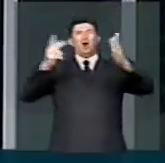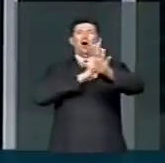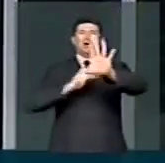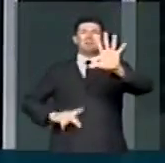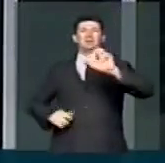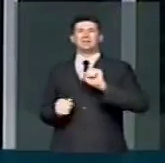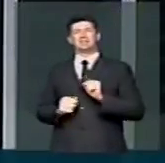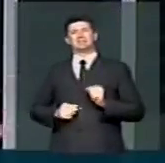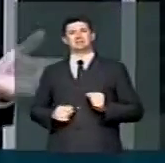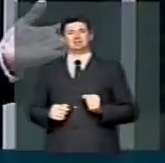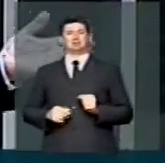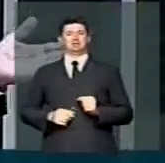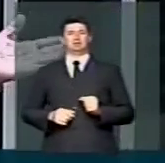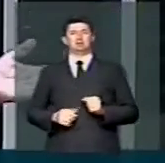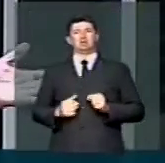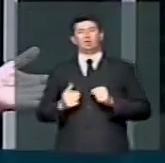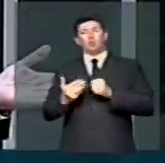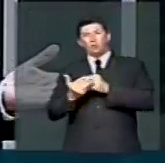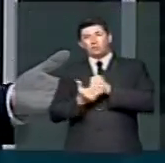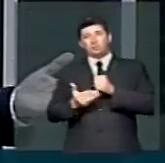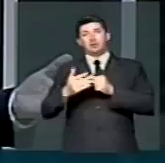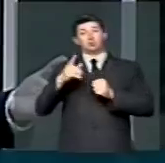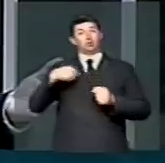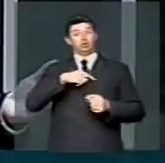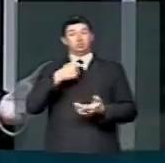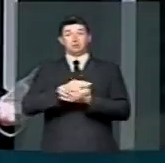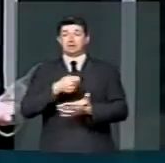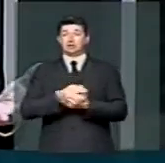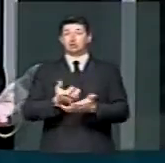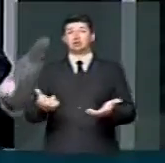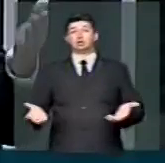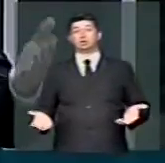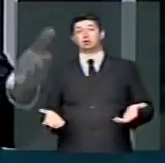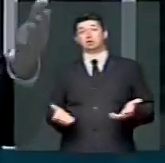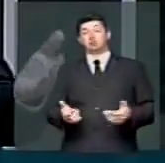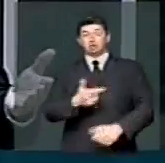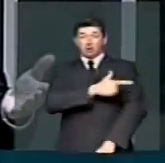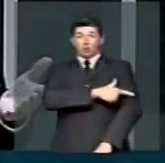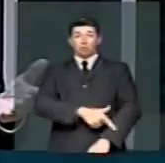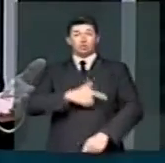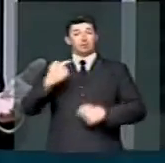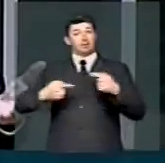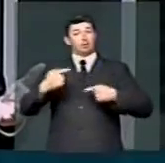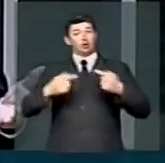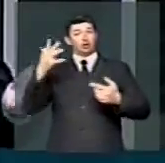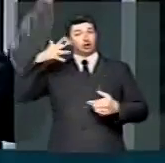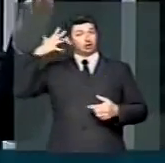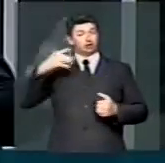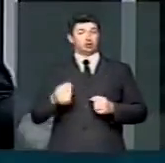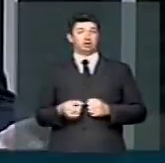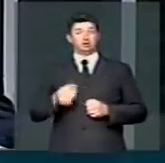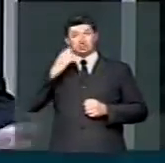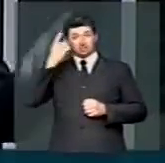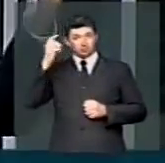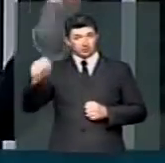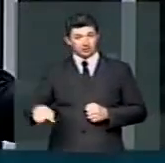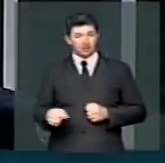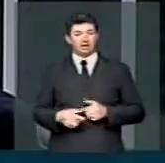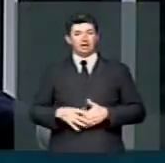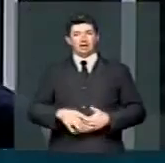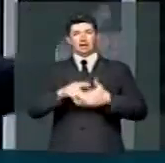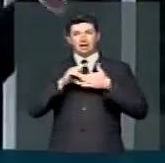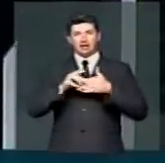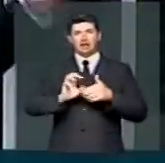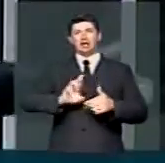presidente, o mínimo que nós temos que exigir da conduta política dos parlamentares, das